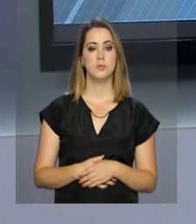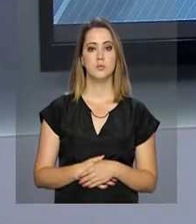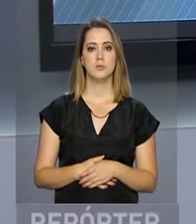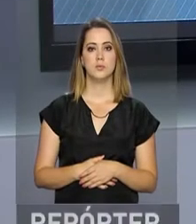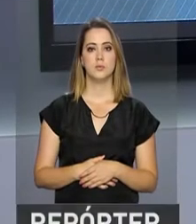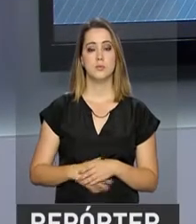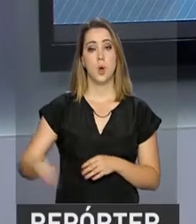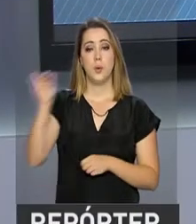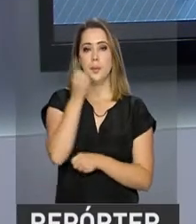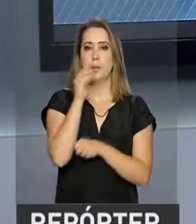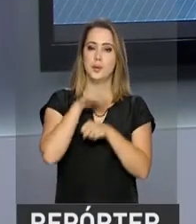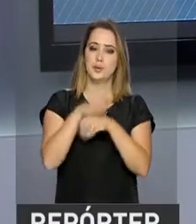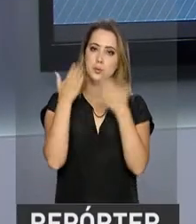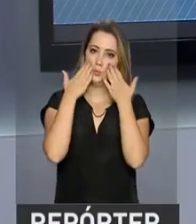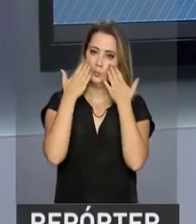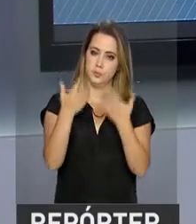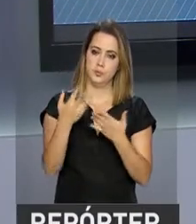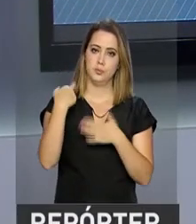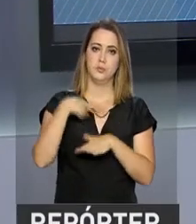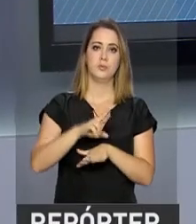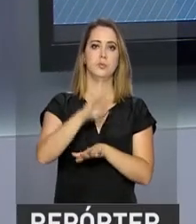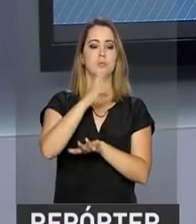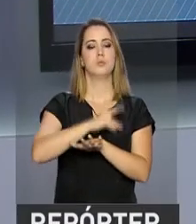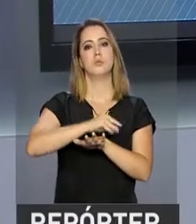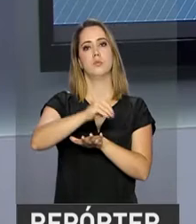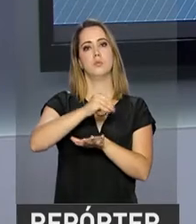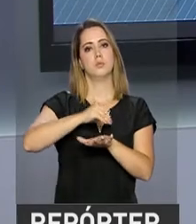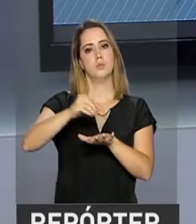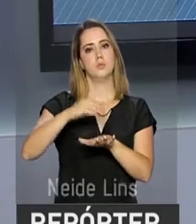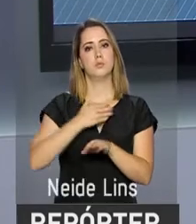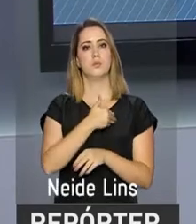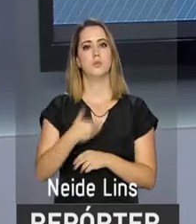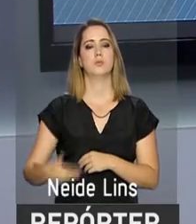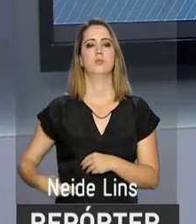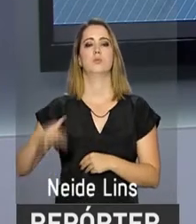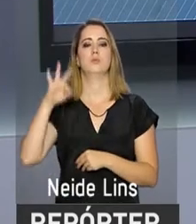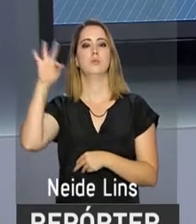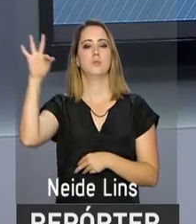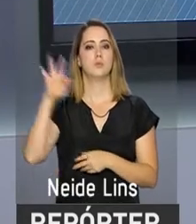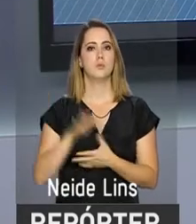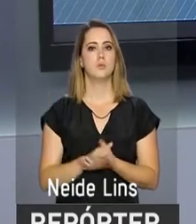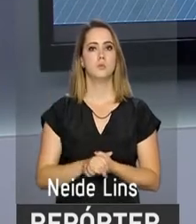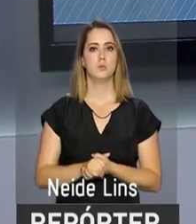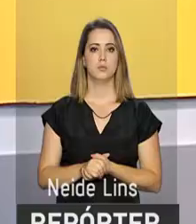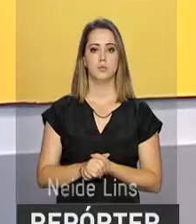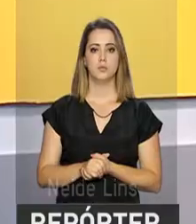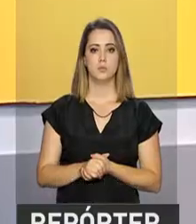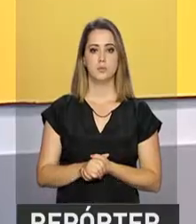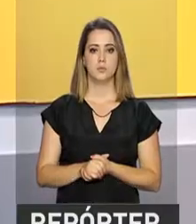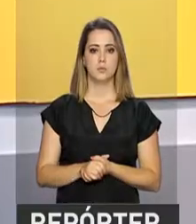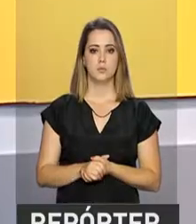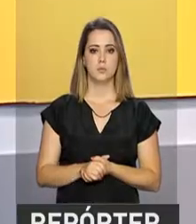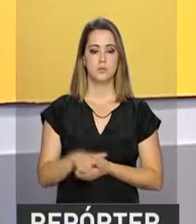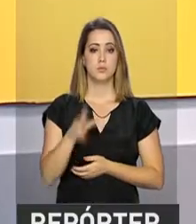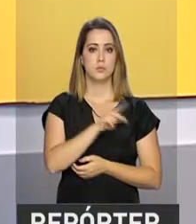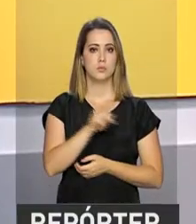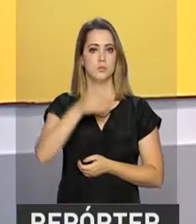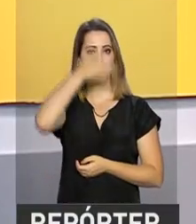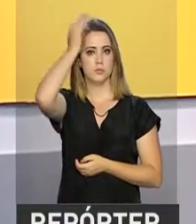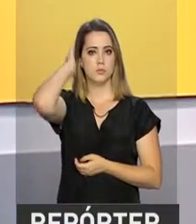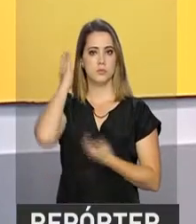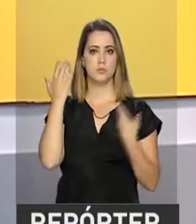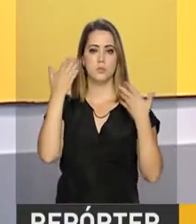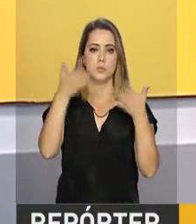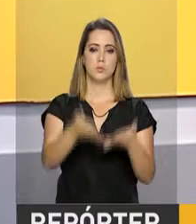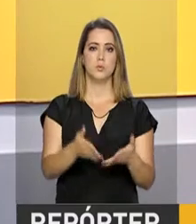olá boa noite começa agora mais uma edição do repórter nbr com as notícias do governo federal o presidente michel temer